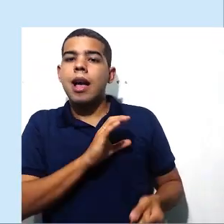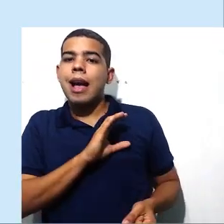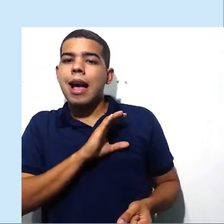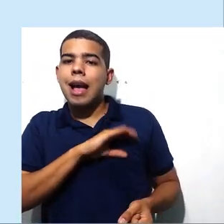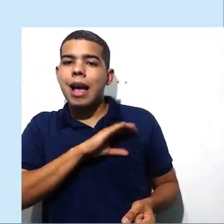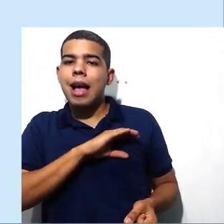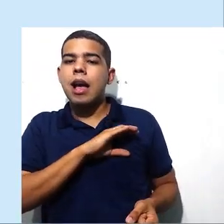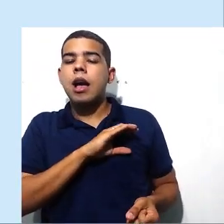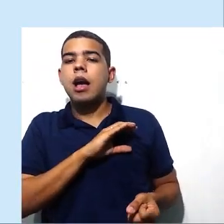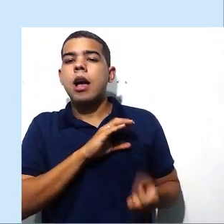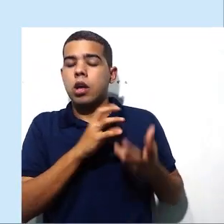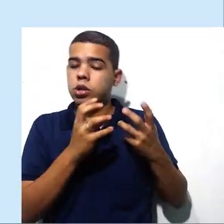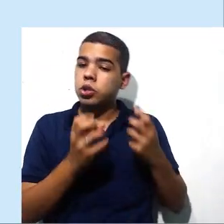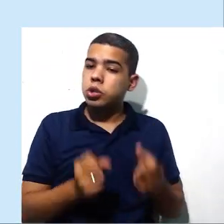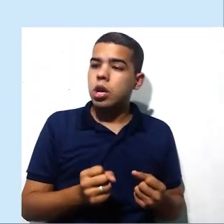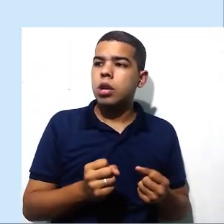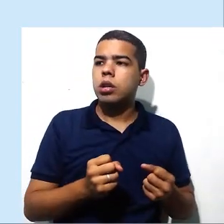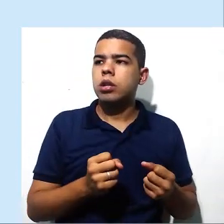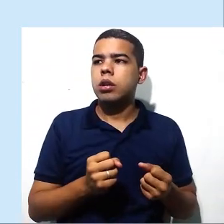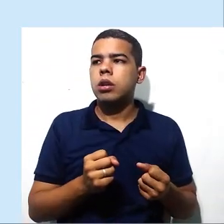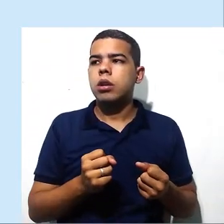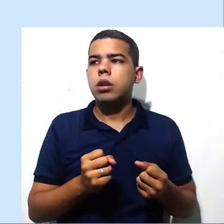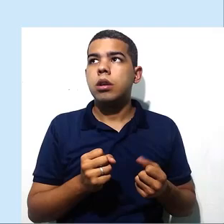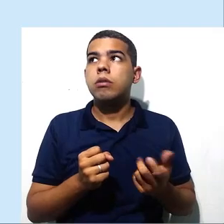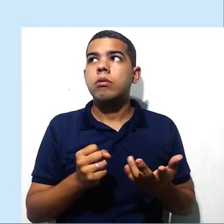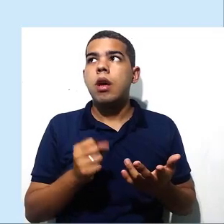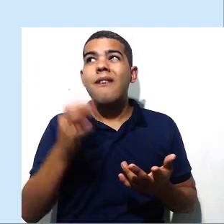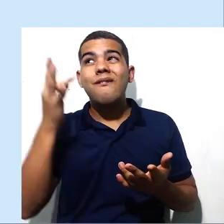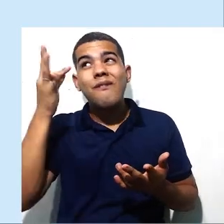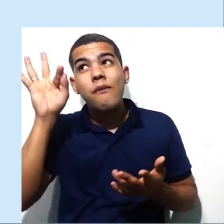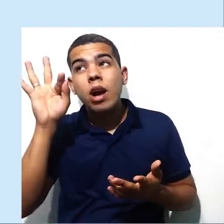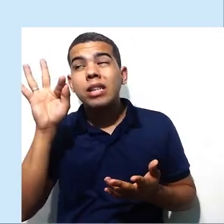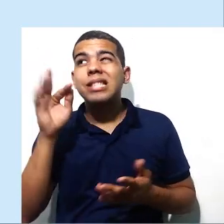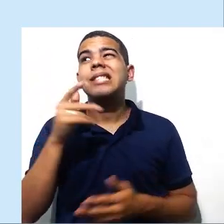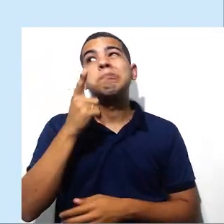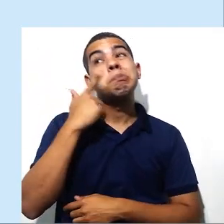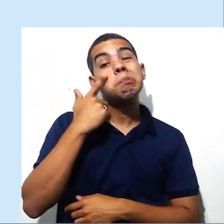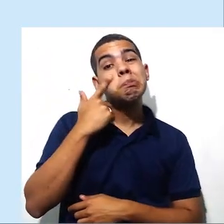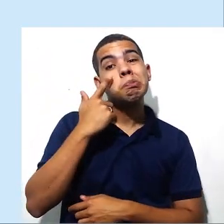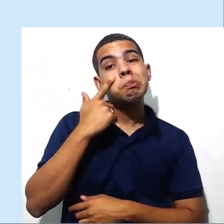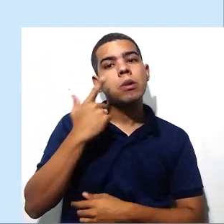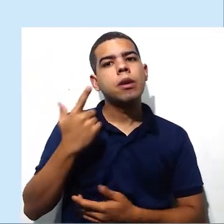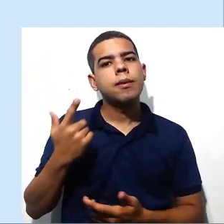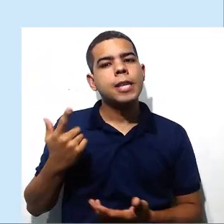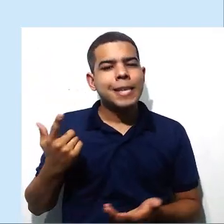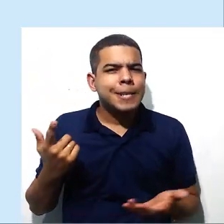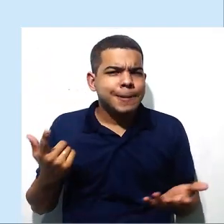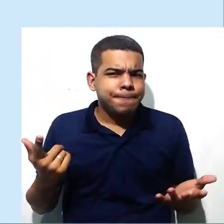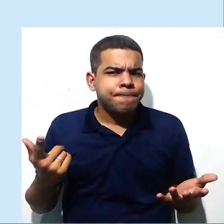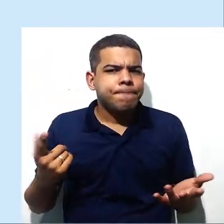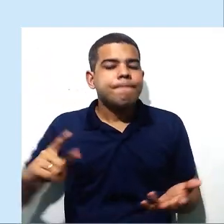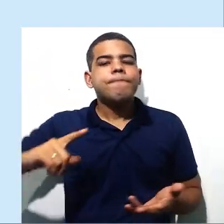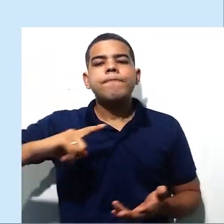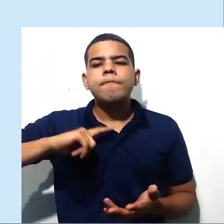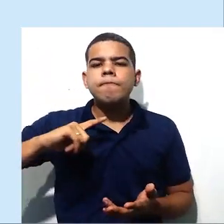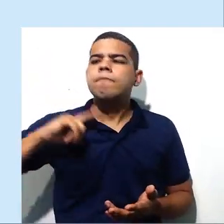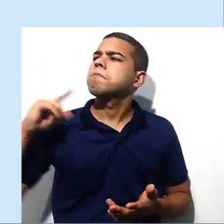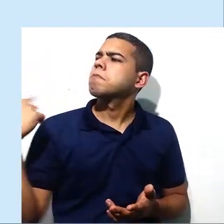ficou indeciso, a França ainda está em processo. Então, em toda a região do nosso planeta, em todos